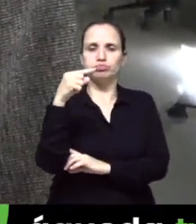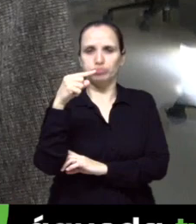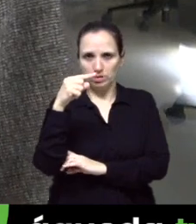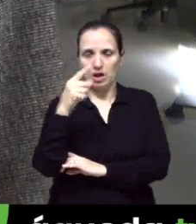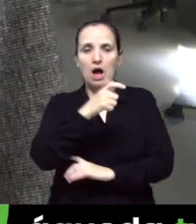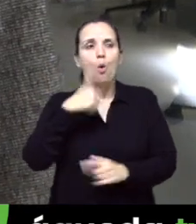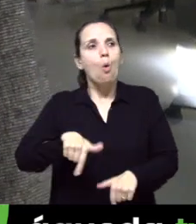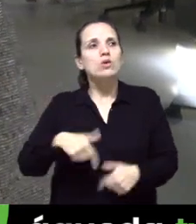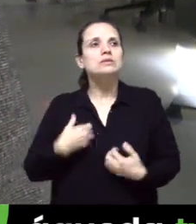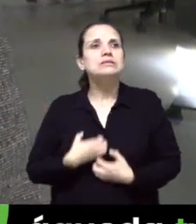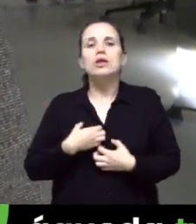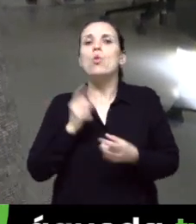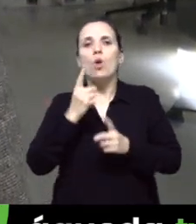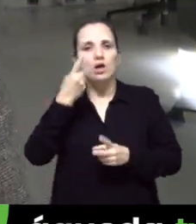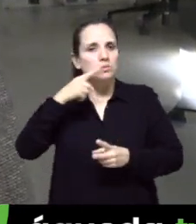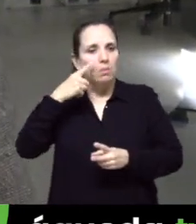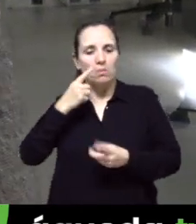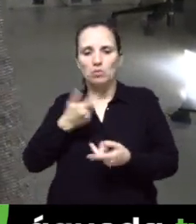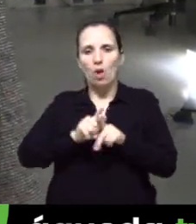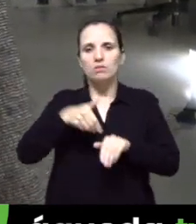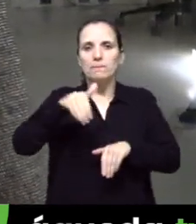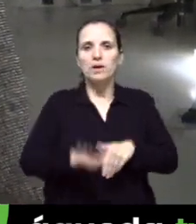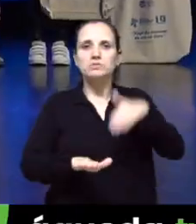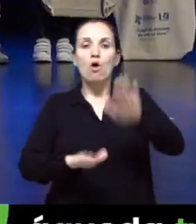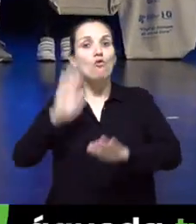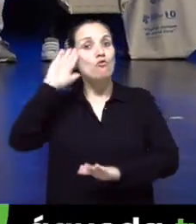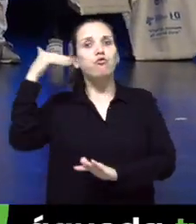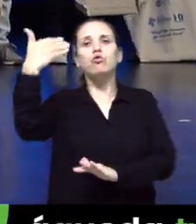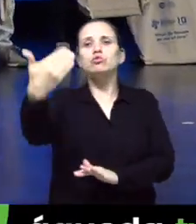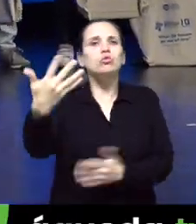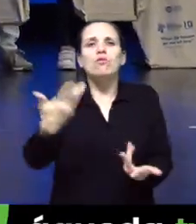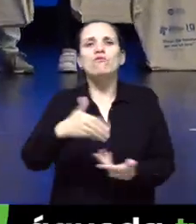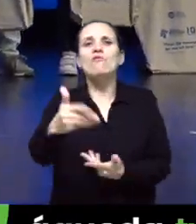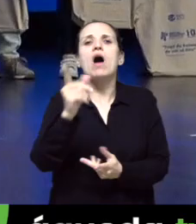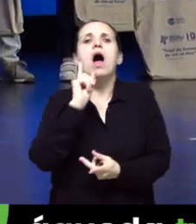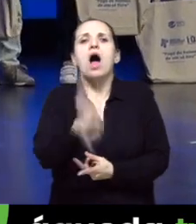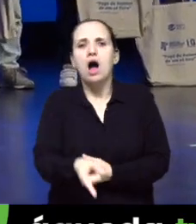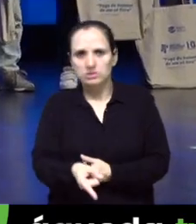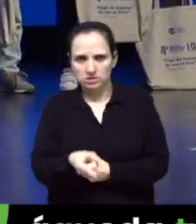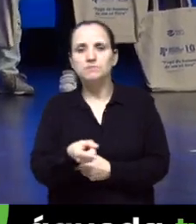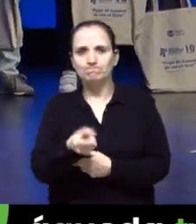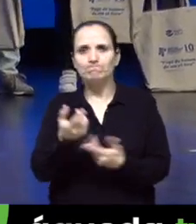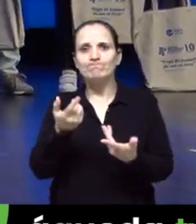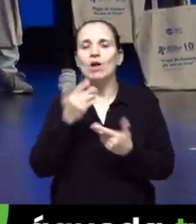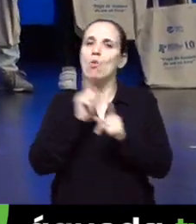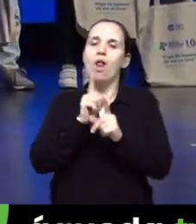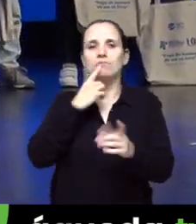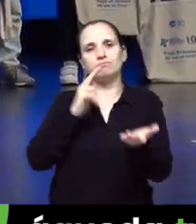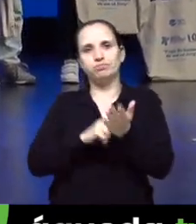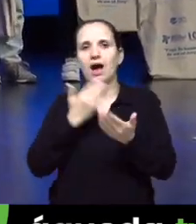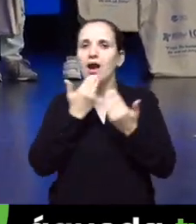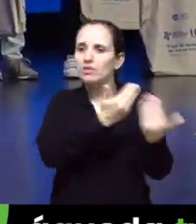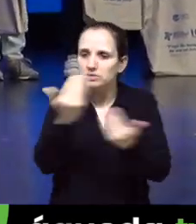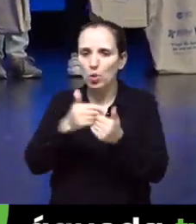uma experiência única. Eu acho que aquilo que se sentiu aqui hoje foi a experiência, os primeiros passos para uma experiência futura, daquilo que eles irão ser no futuro.